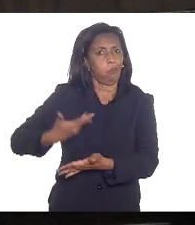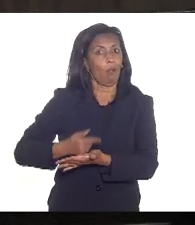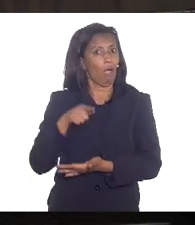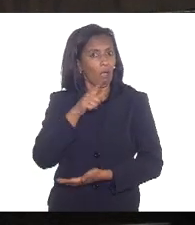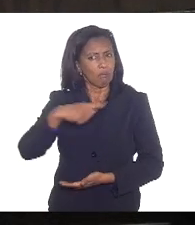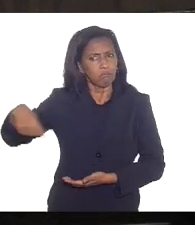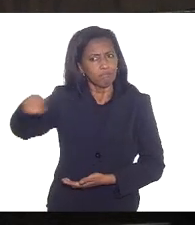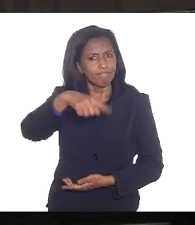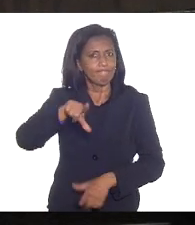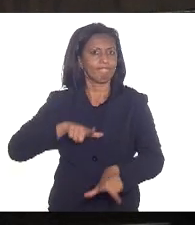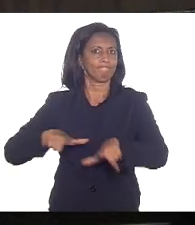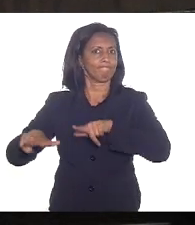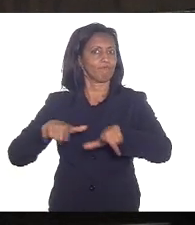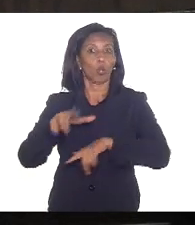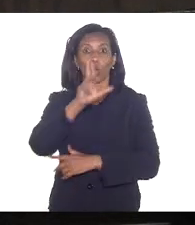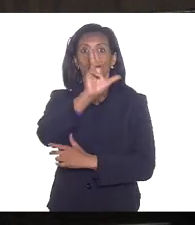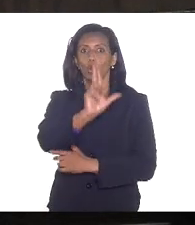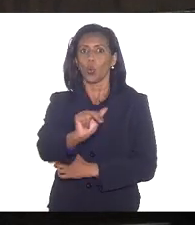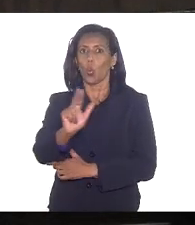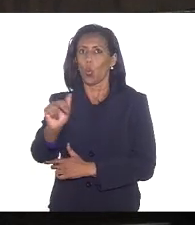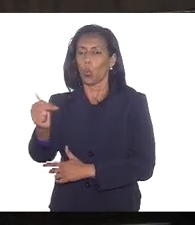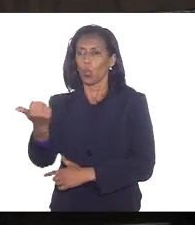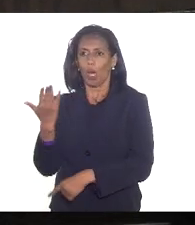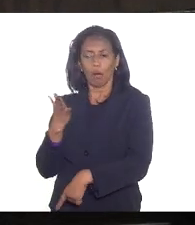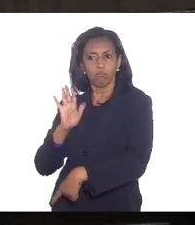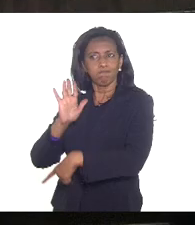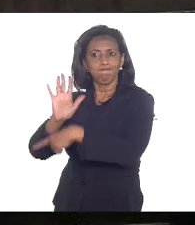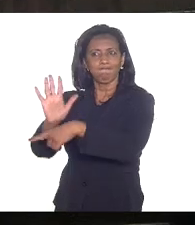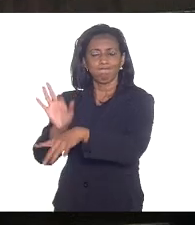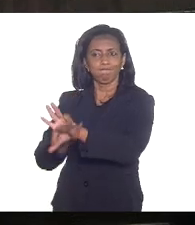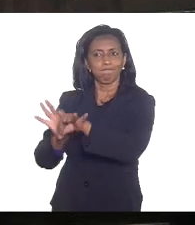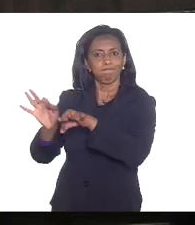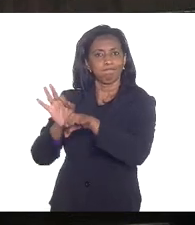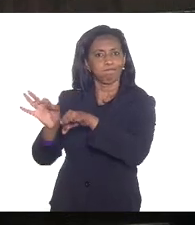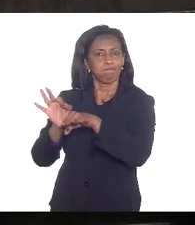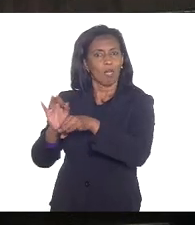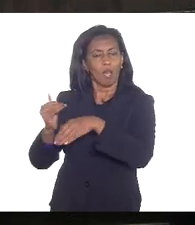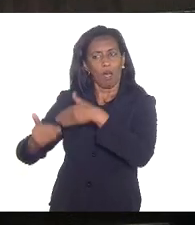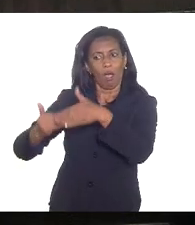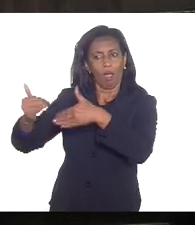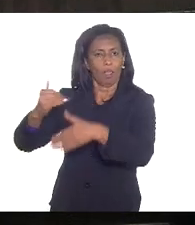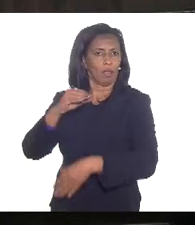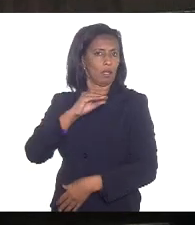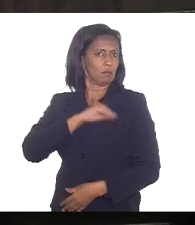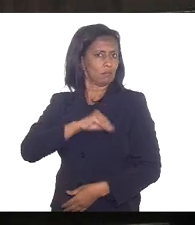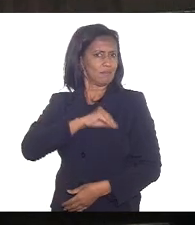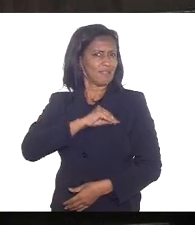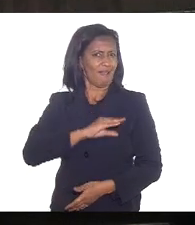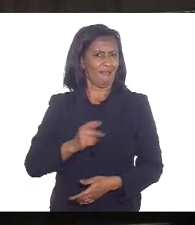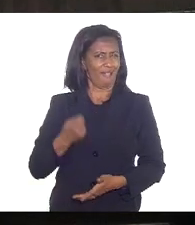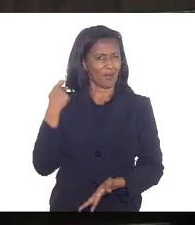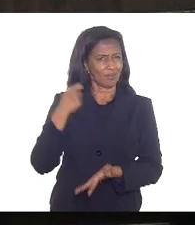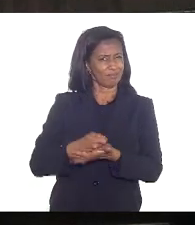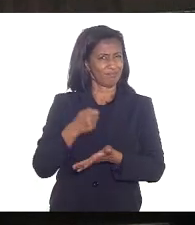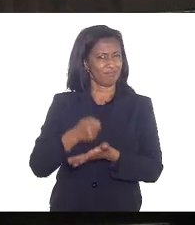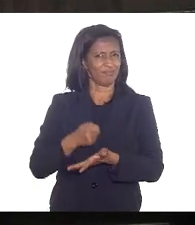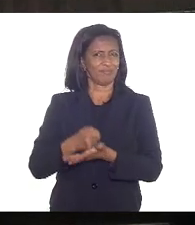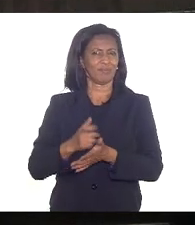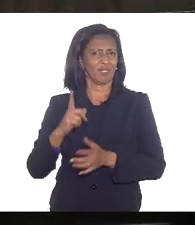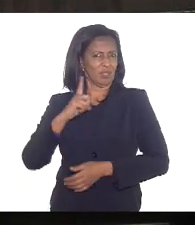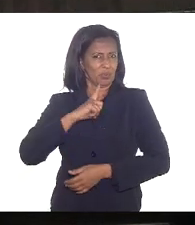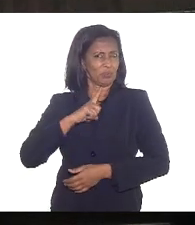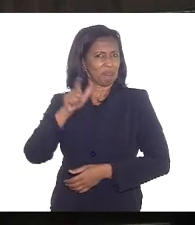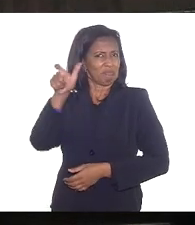trabalhadores nunca foram contempladas com plano de cargos carreiras e salários que deveriam